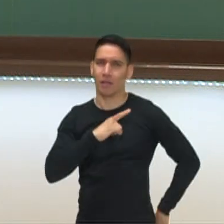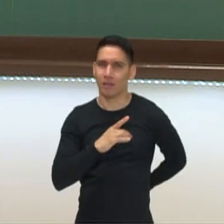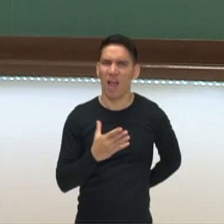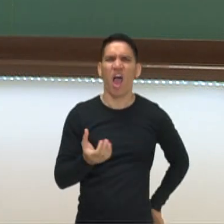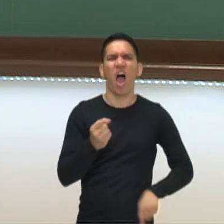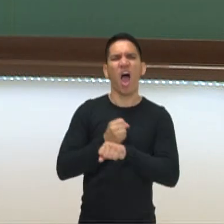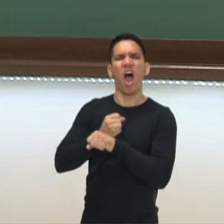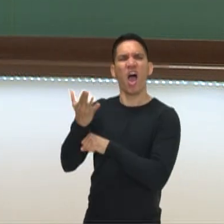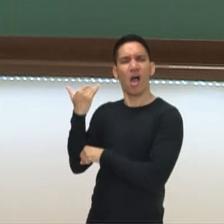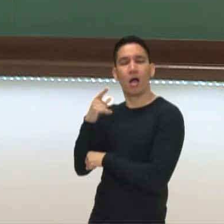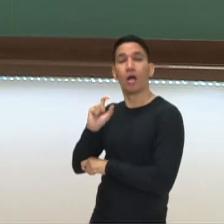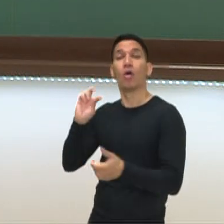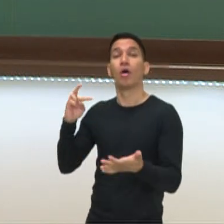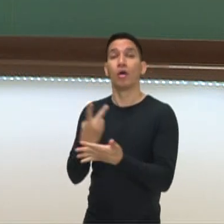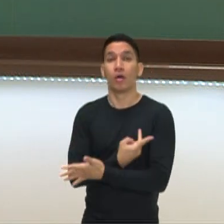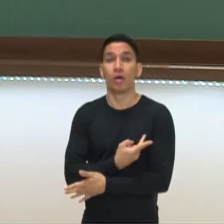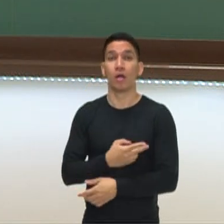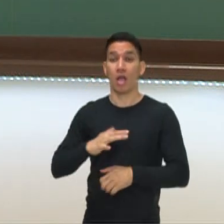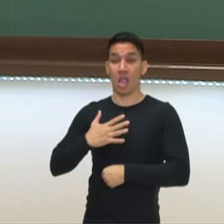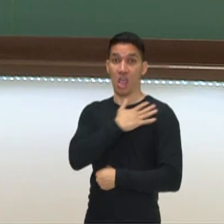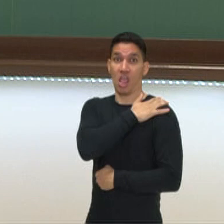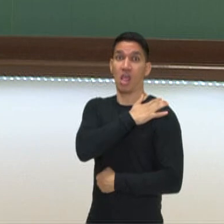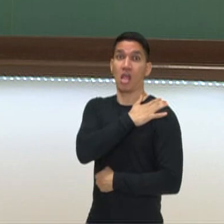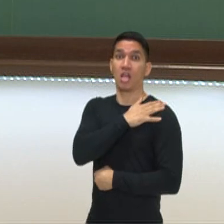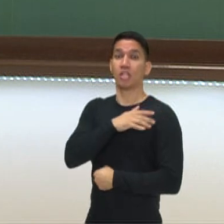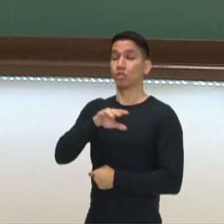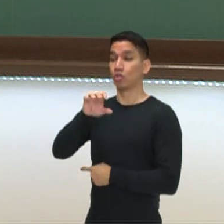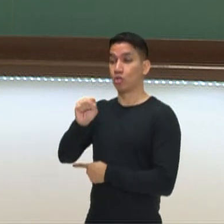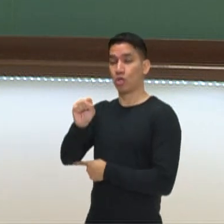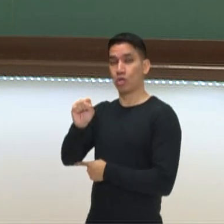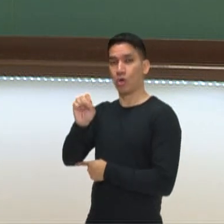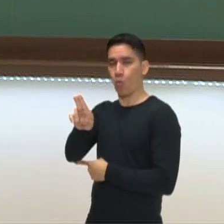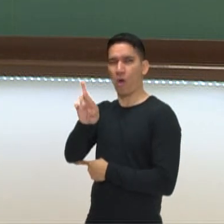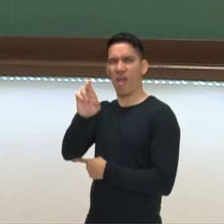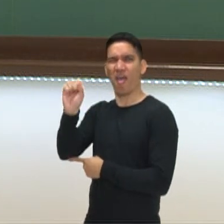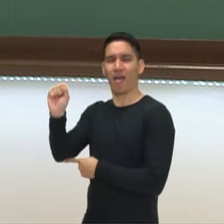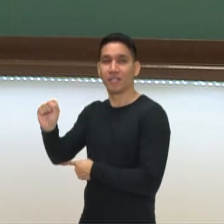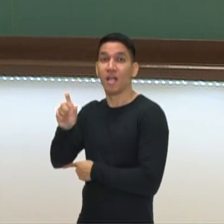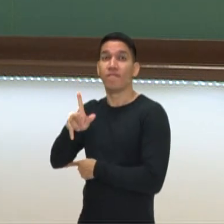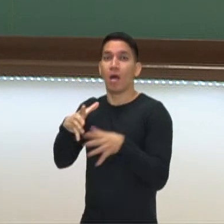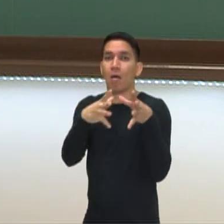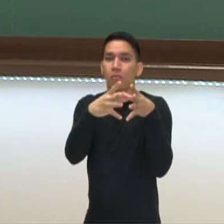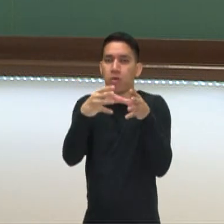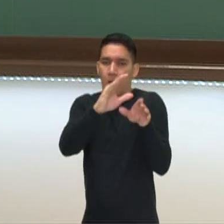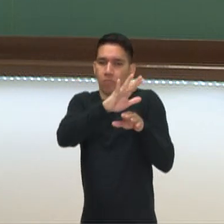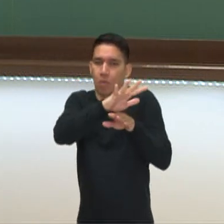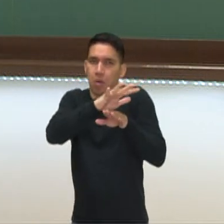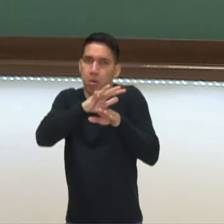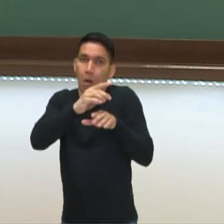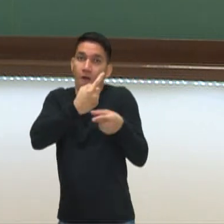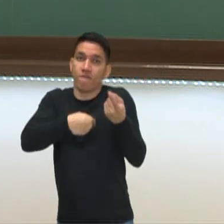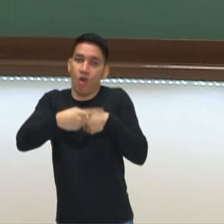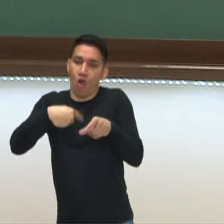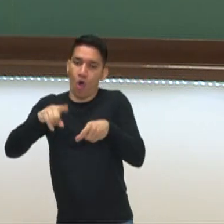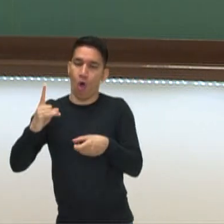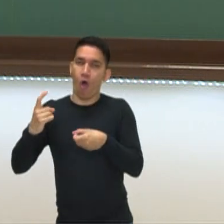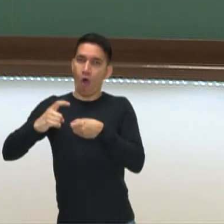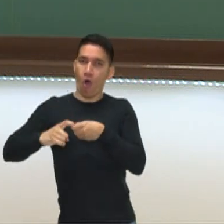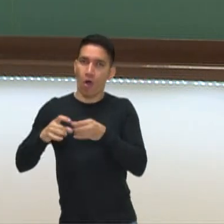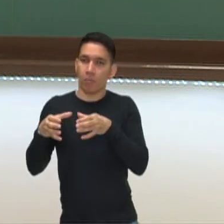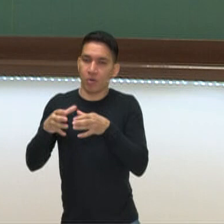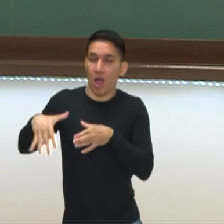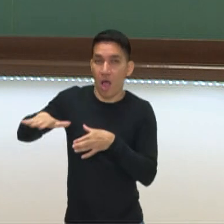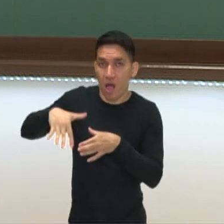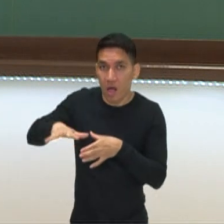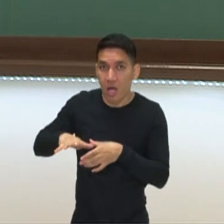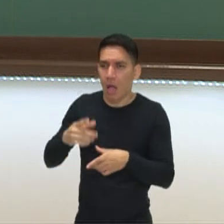é, o exército soviético, o exército vermelho, ele vai ir retrocedendo, ele vai recuando para dentro do seu território e destruindo tudo